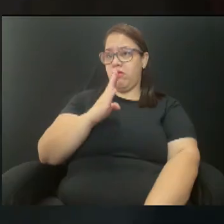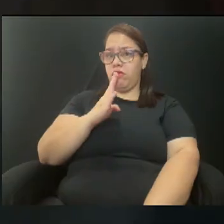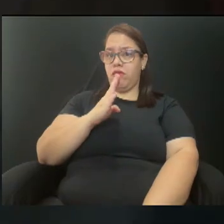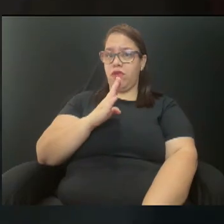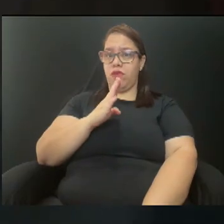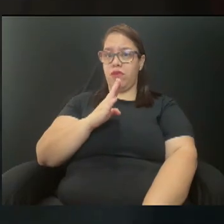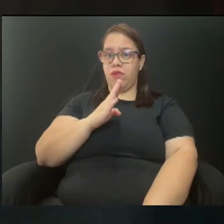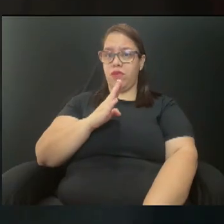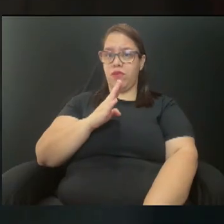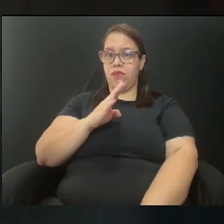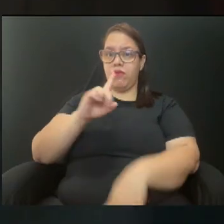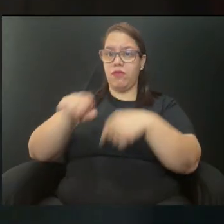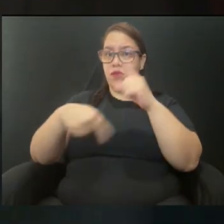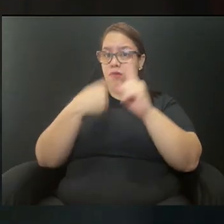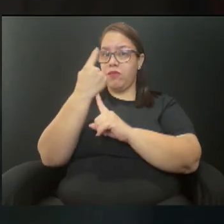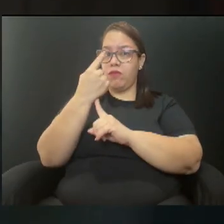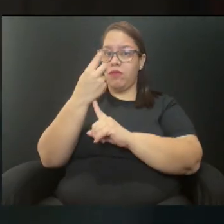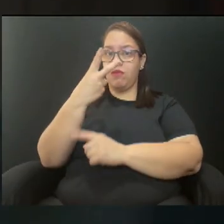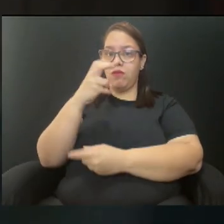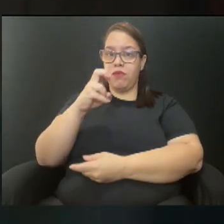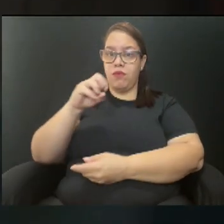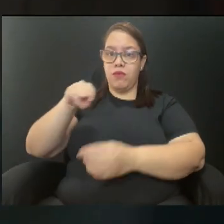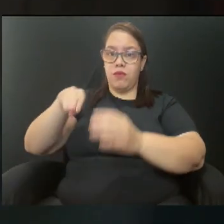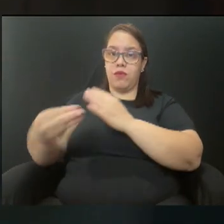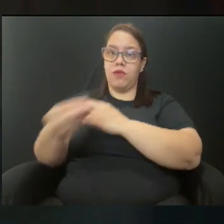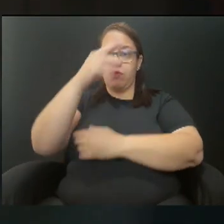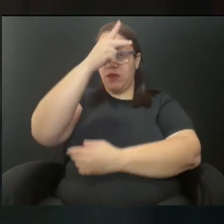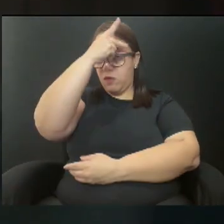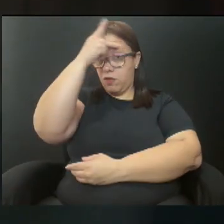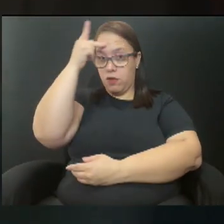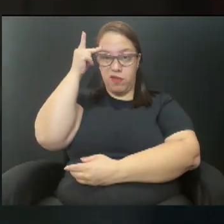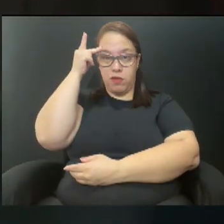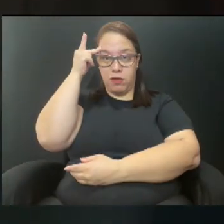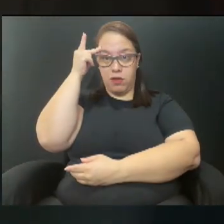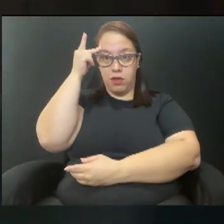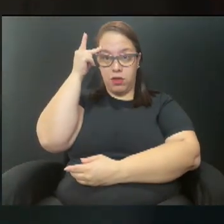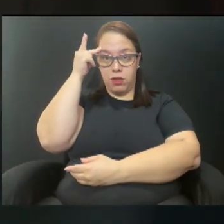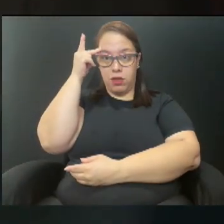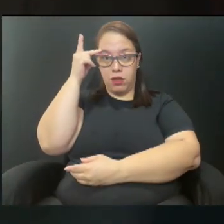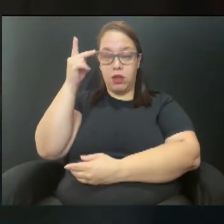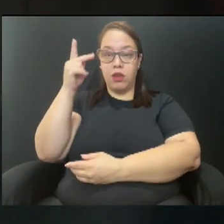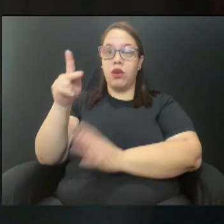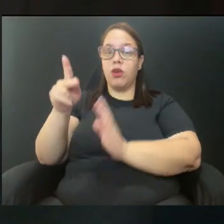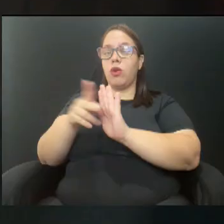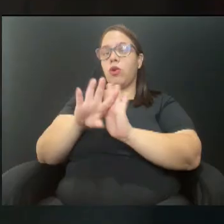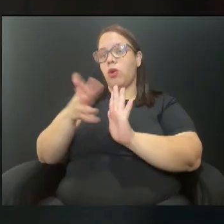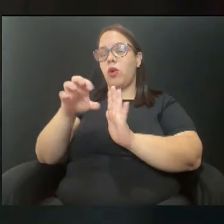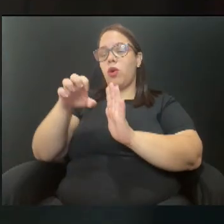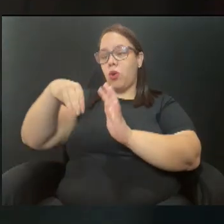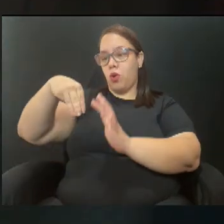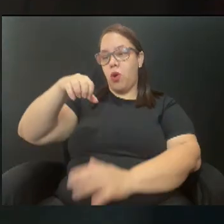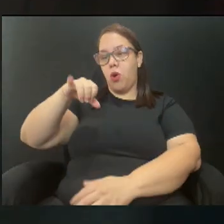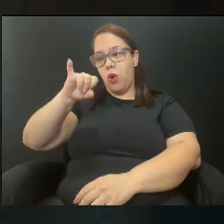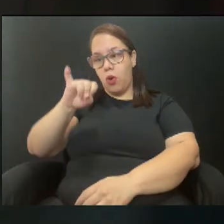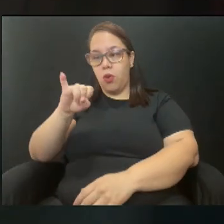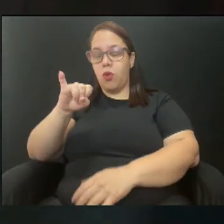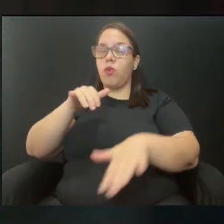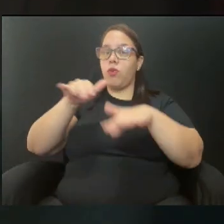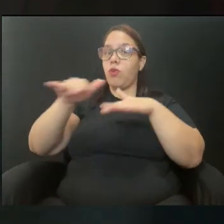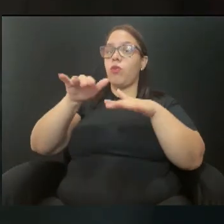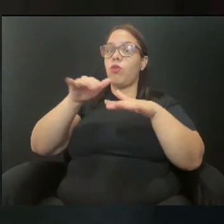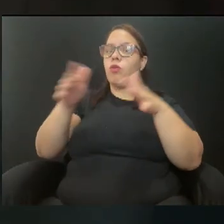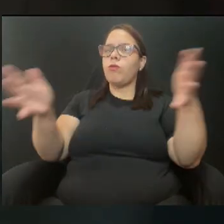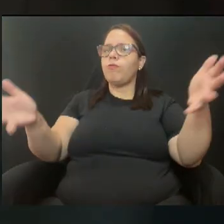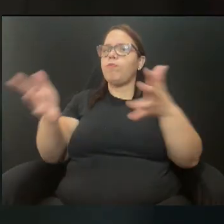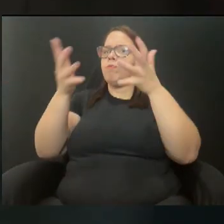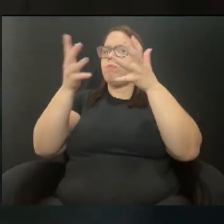de 25 milhões de trabalhadores por conta própria, ou seja, os MEIs. Um movimento impulsionado pela